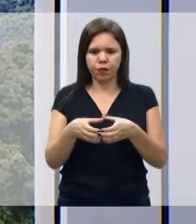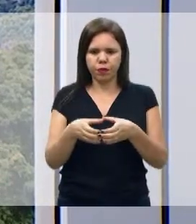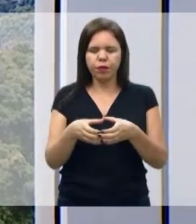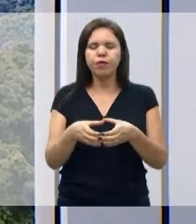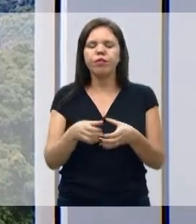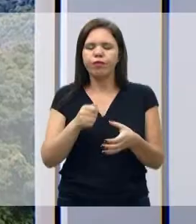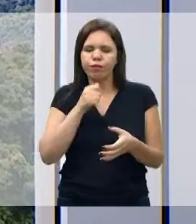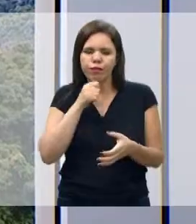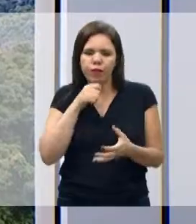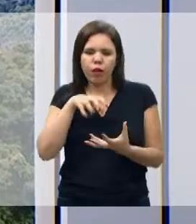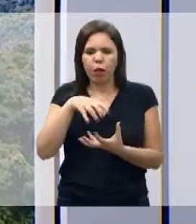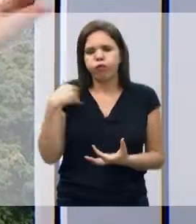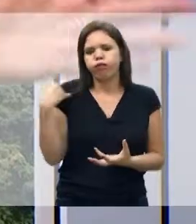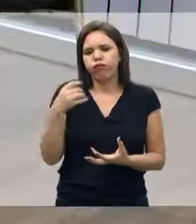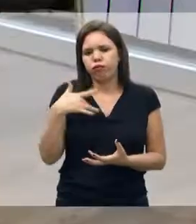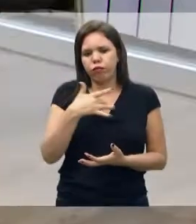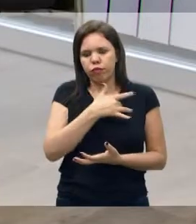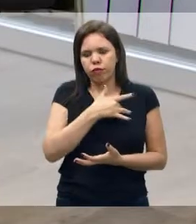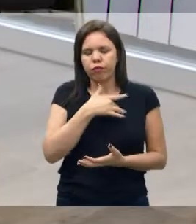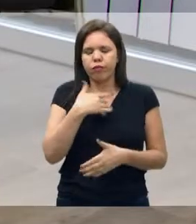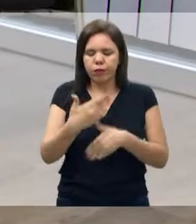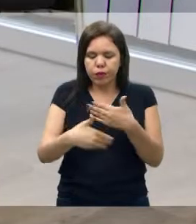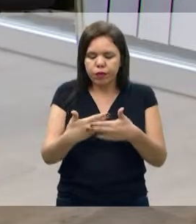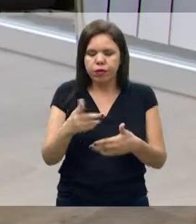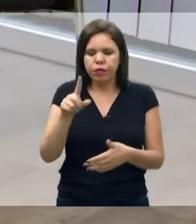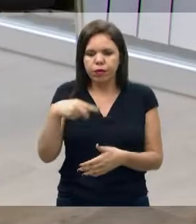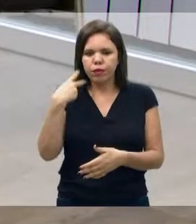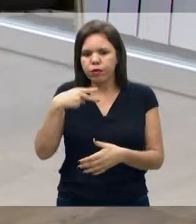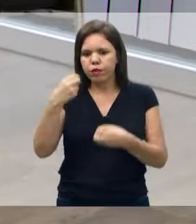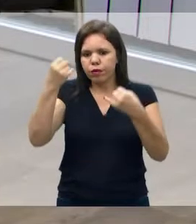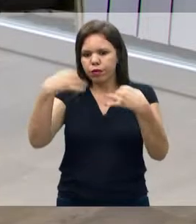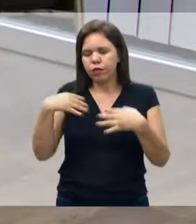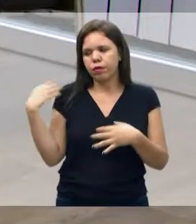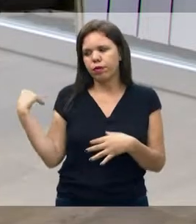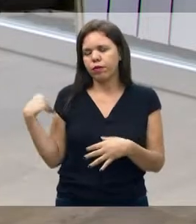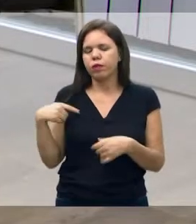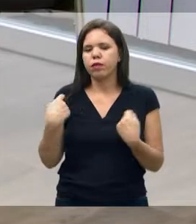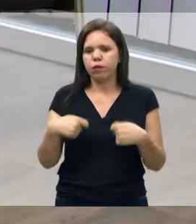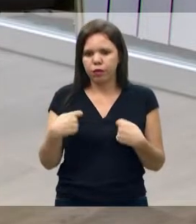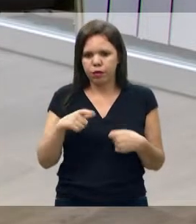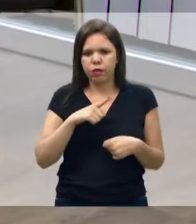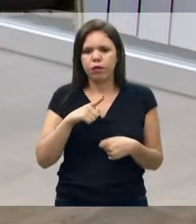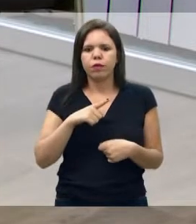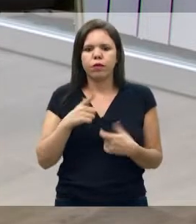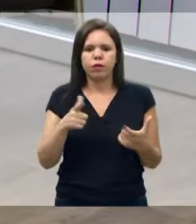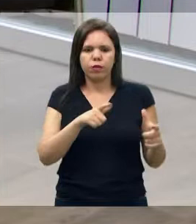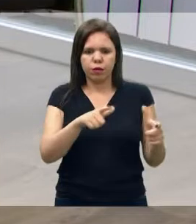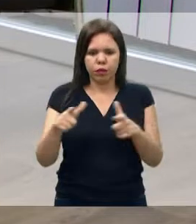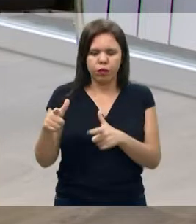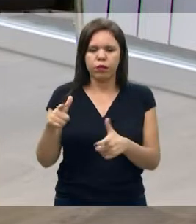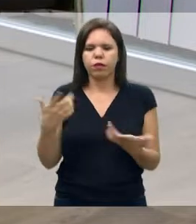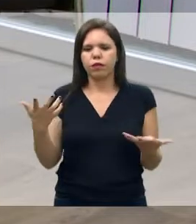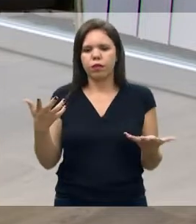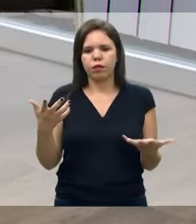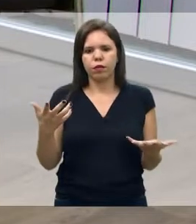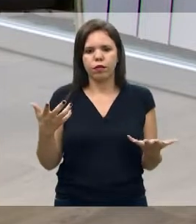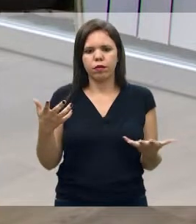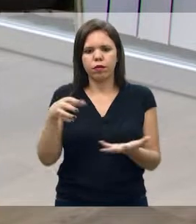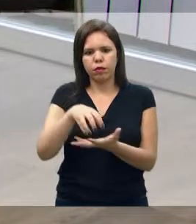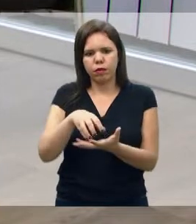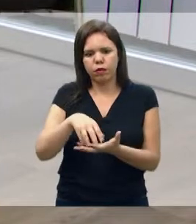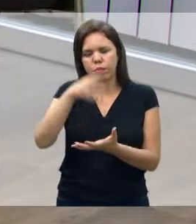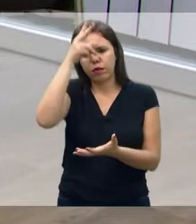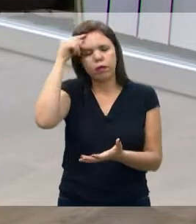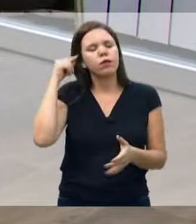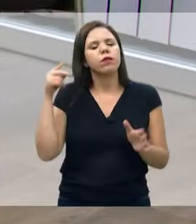nesse envelhecimento saudável, que é isso que o vereador estava comentando, né? Que precisa de espaços públicos, precisa de